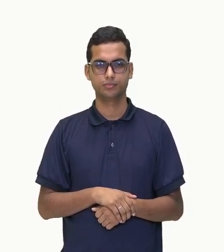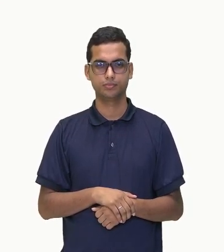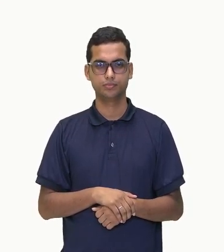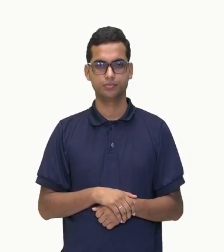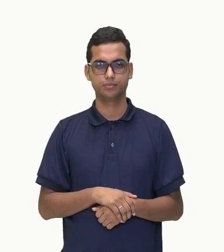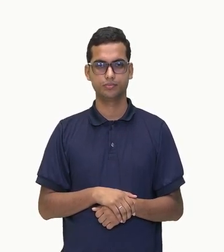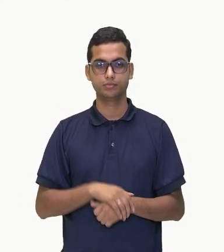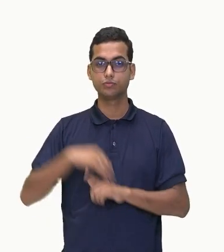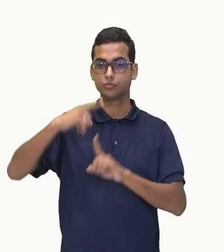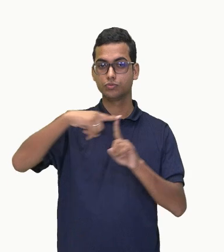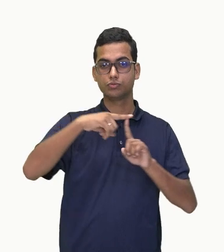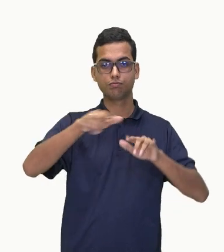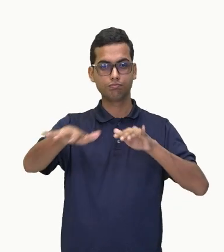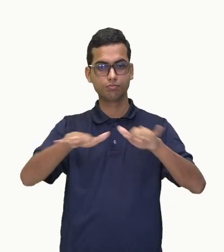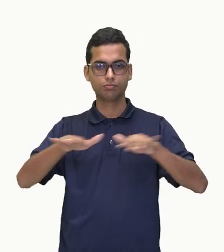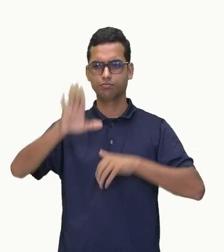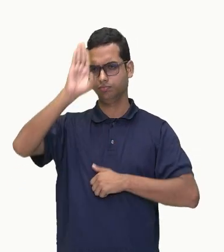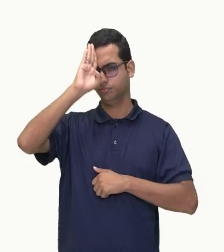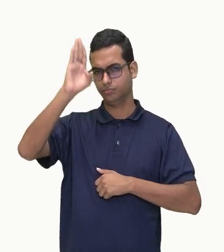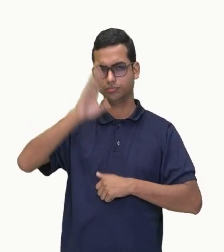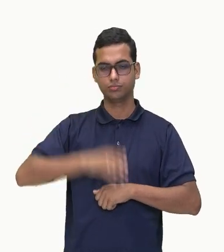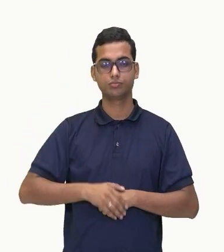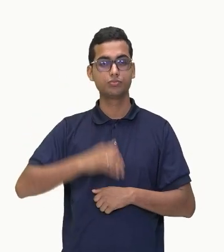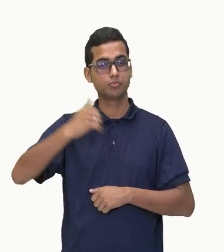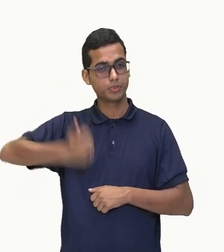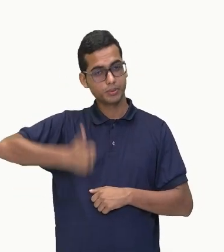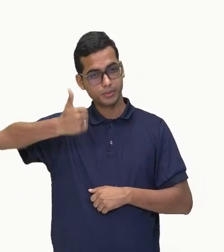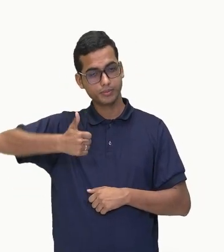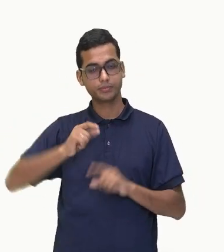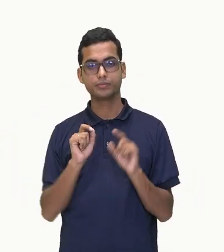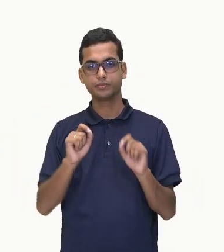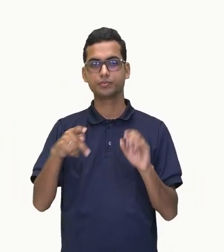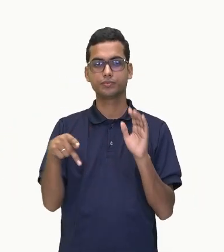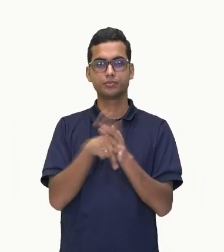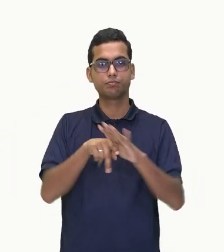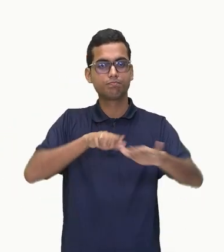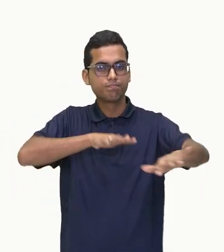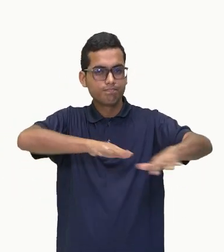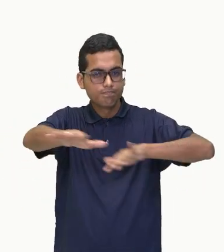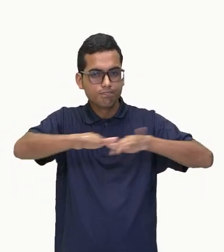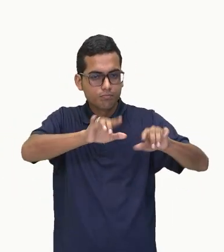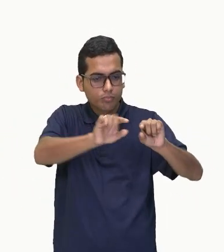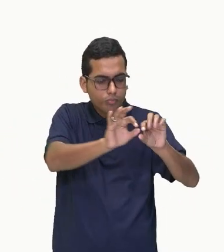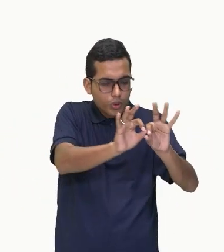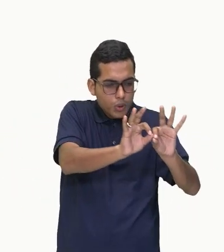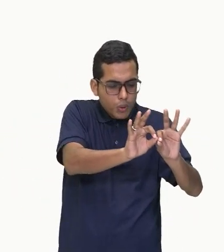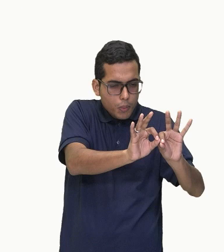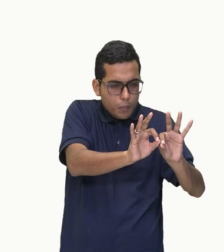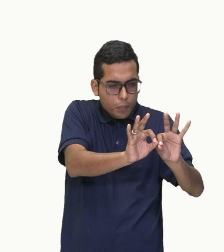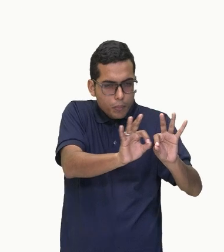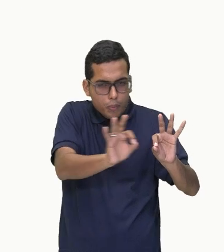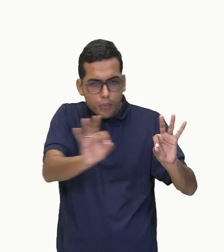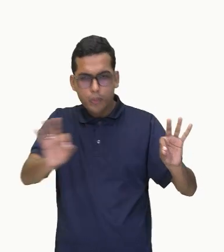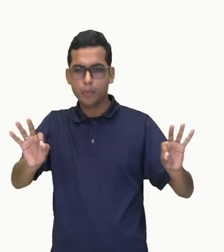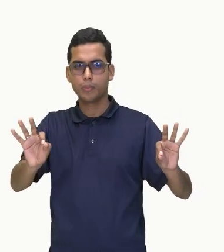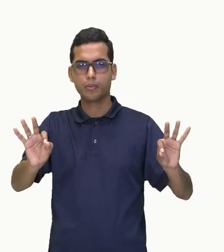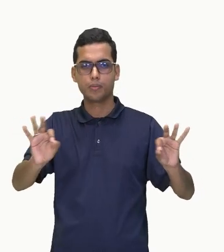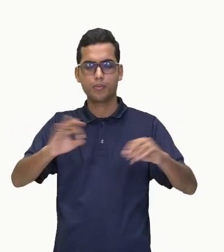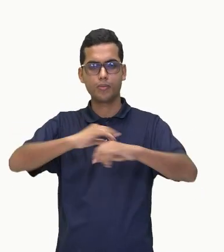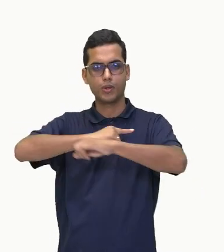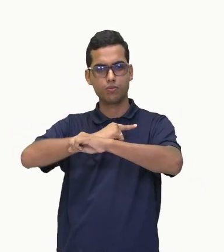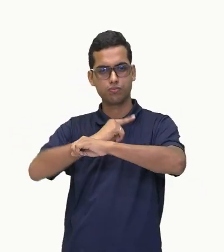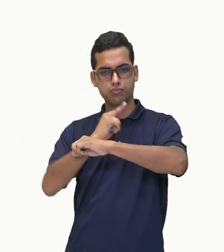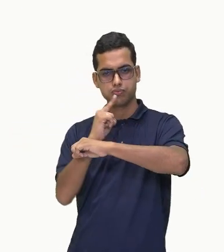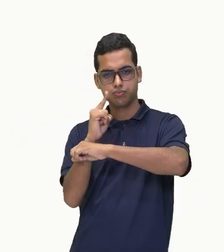de movimentos principais. O primeiro, olha lá, movimento retilíneo